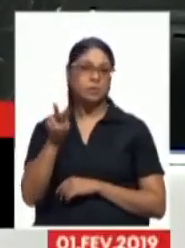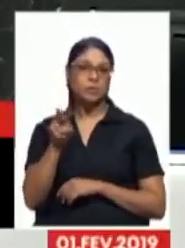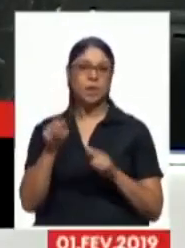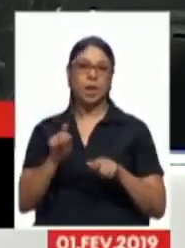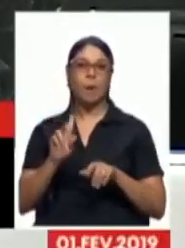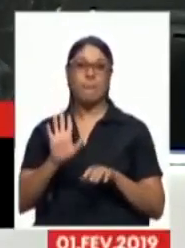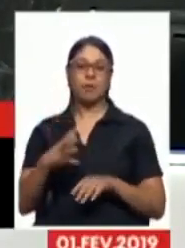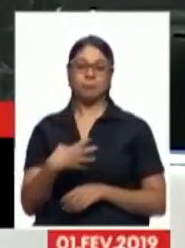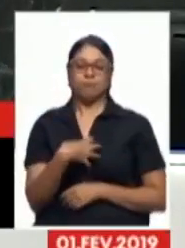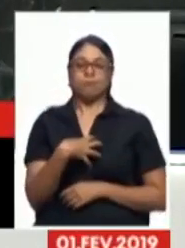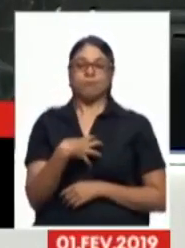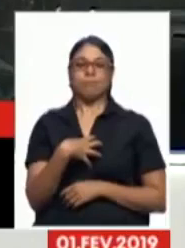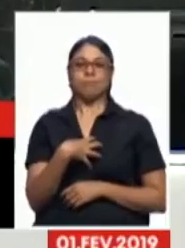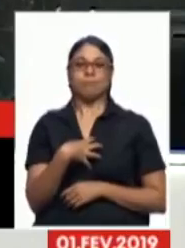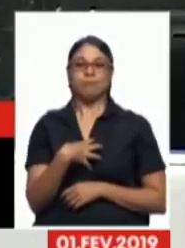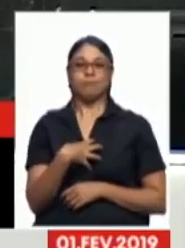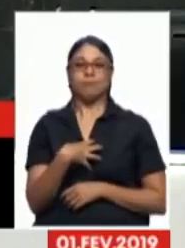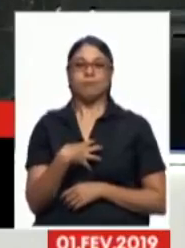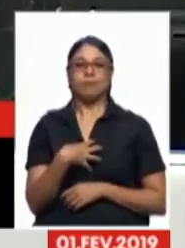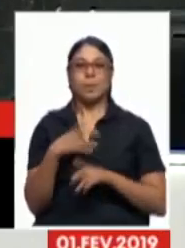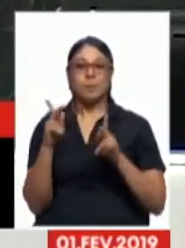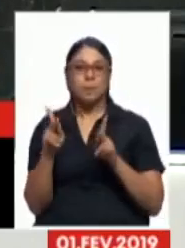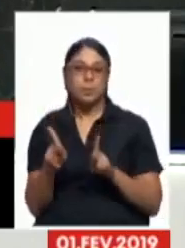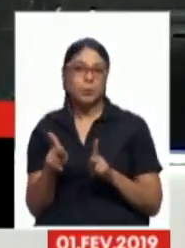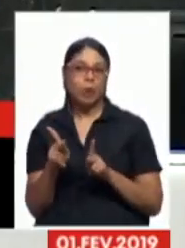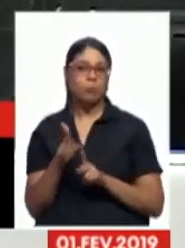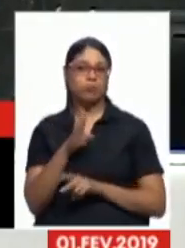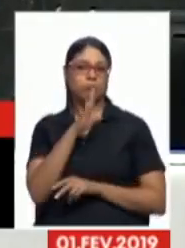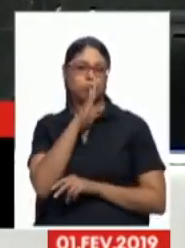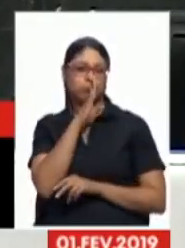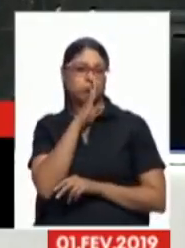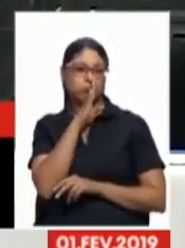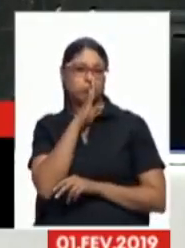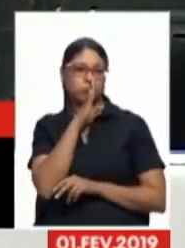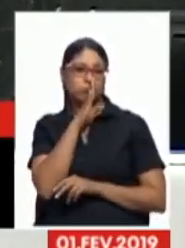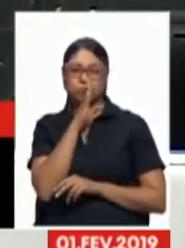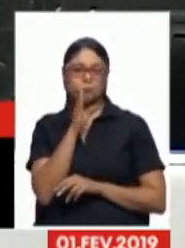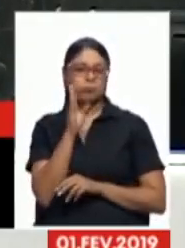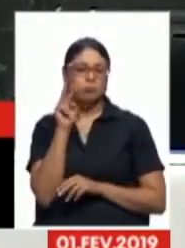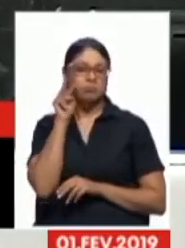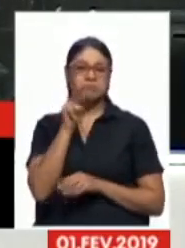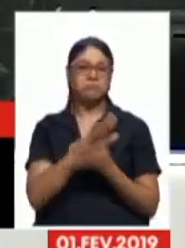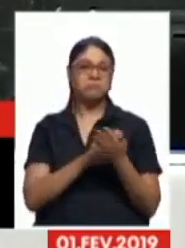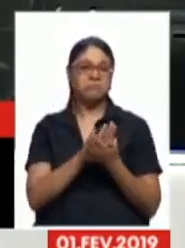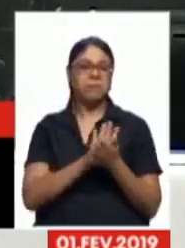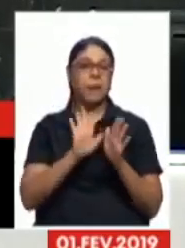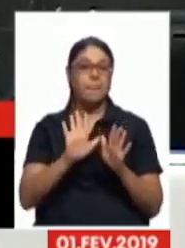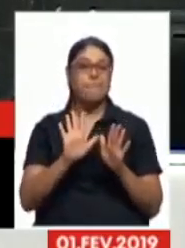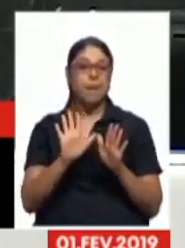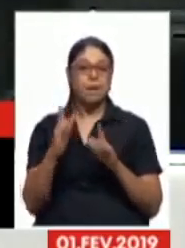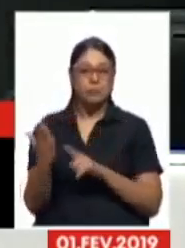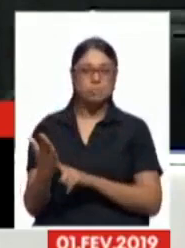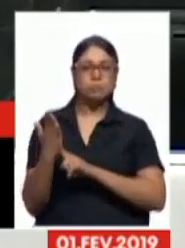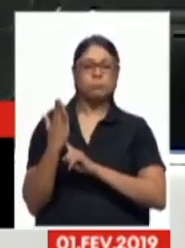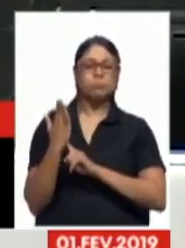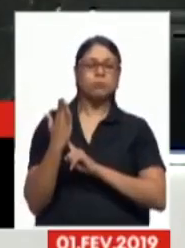sentidas. Vozes silenciosas que me orientam com exemplos de simplicidade, honestidade e